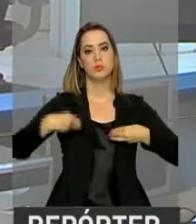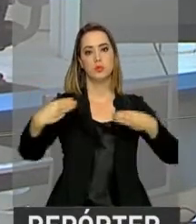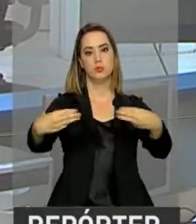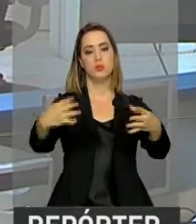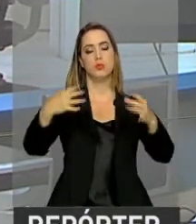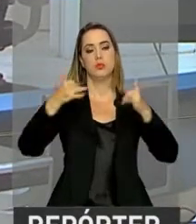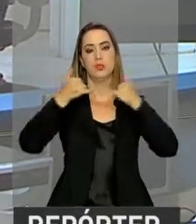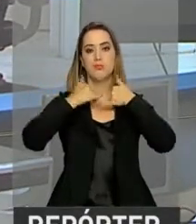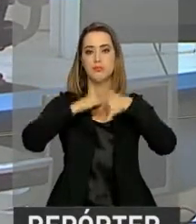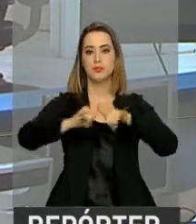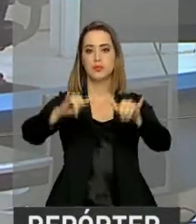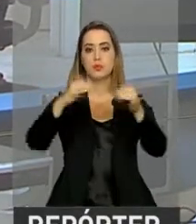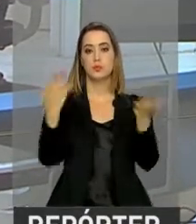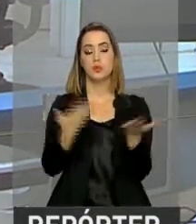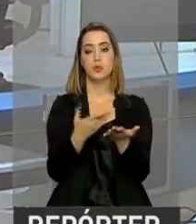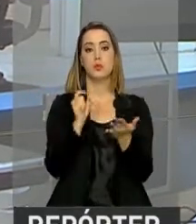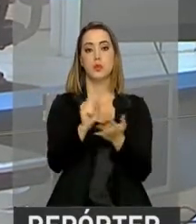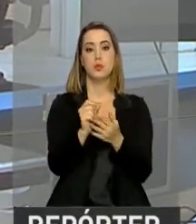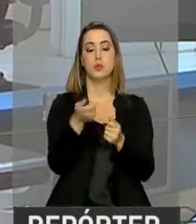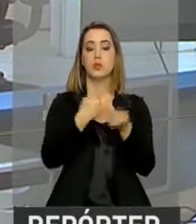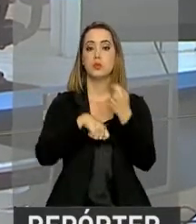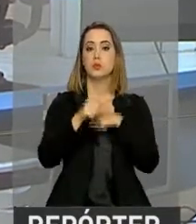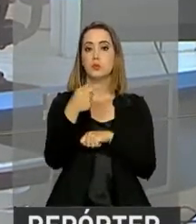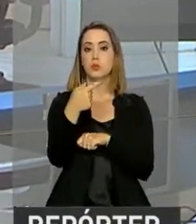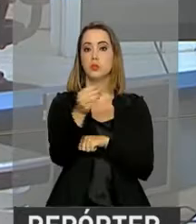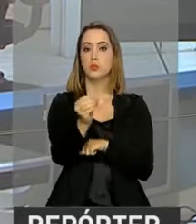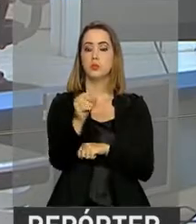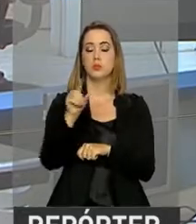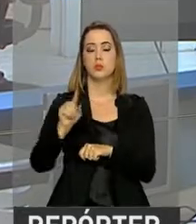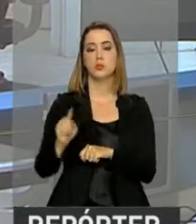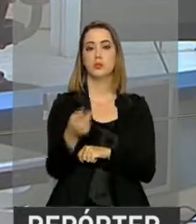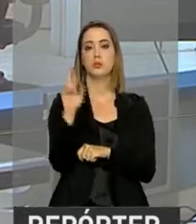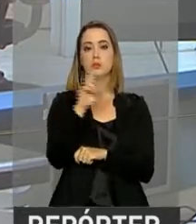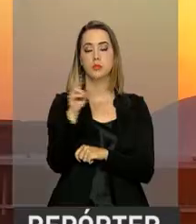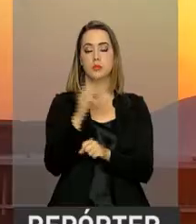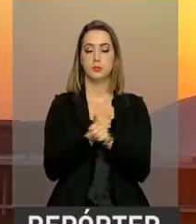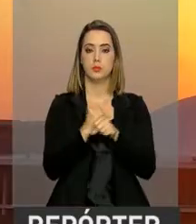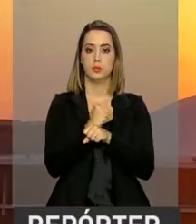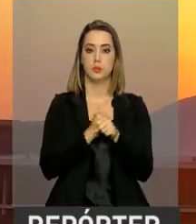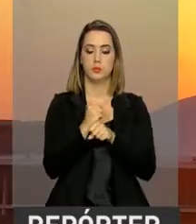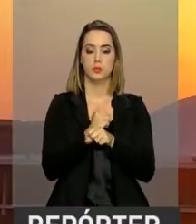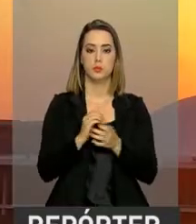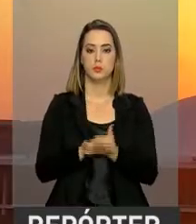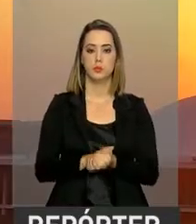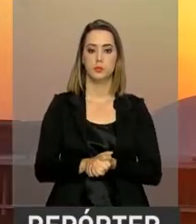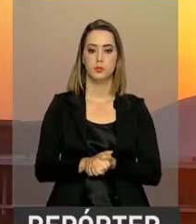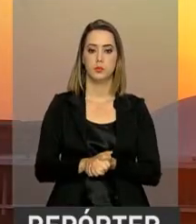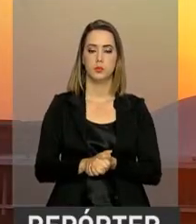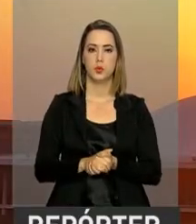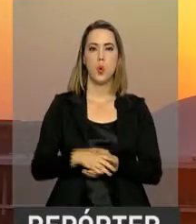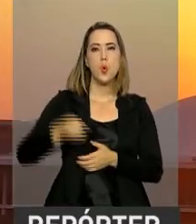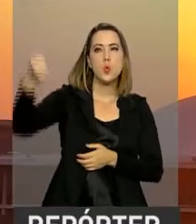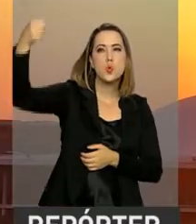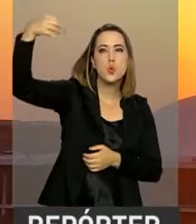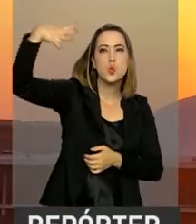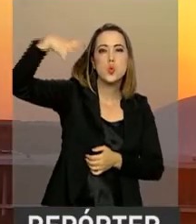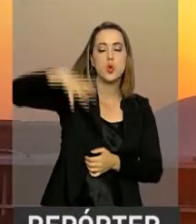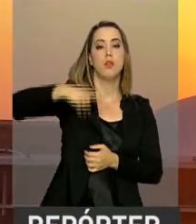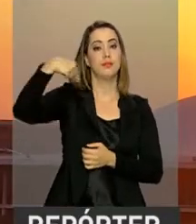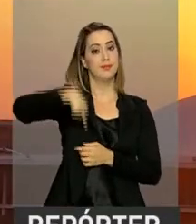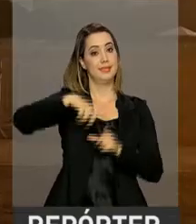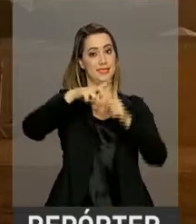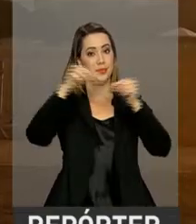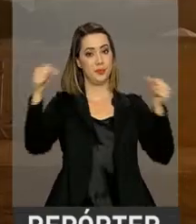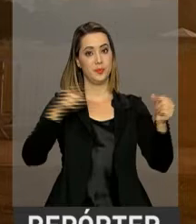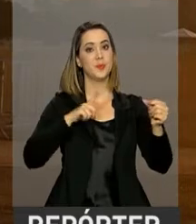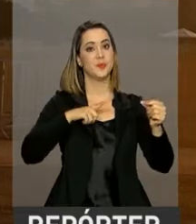e Energia. A iniciativa vai gerar uma economia de R$ 70 mil por ano. O sol forte da capital do